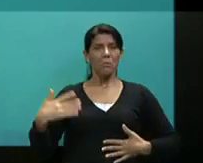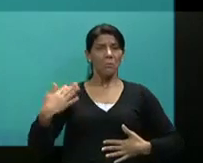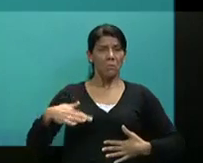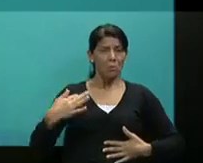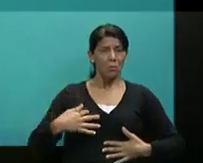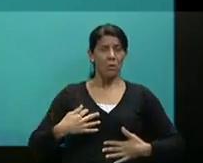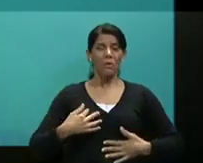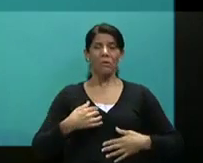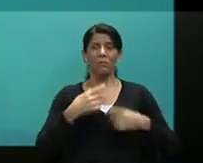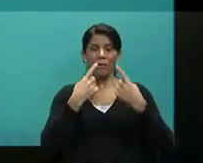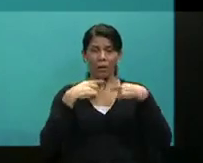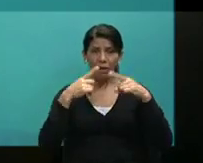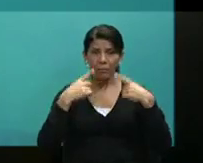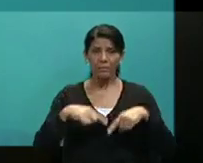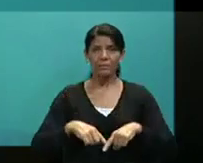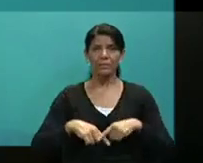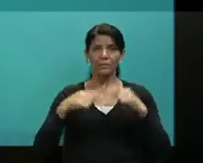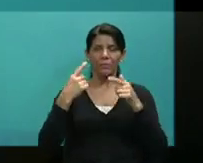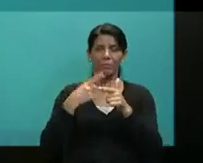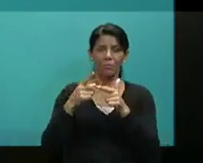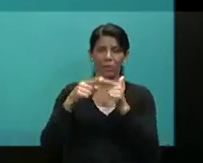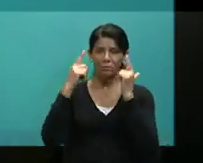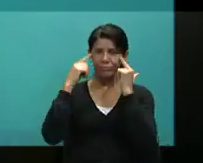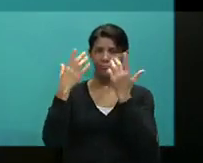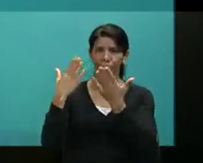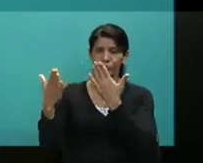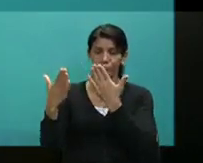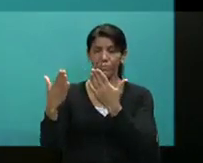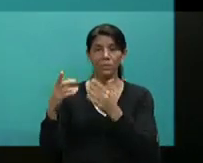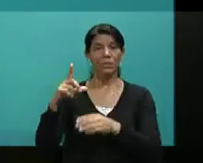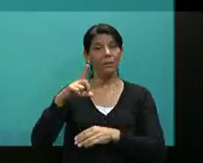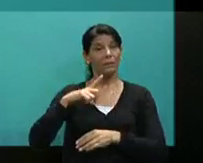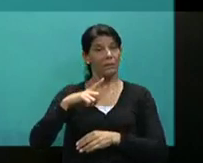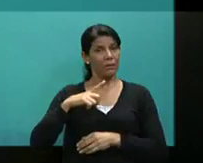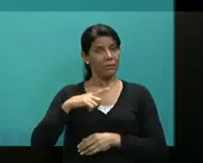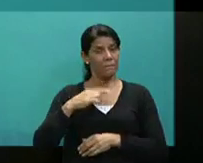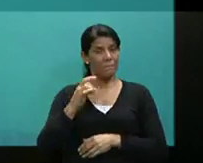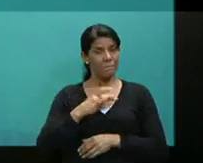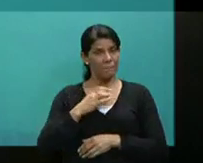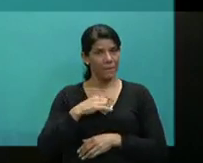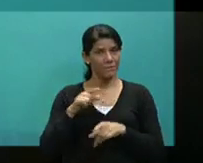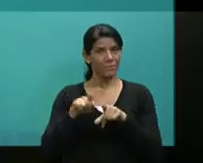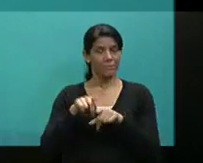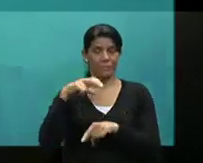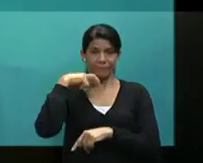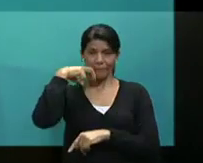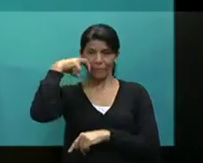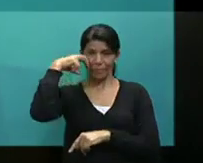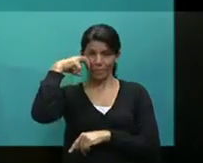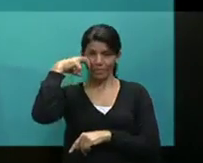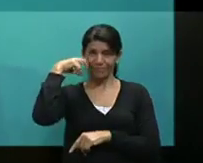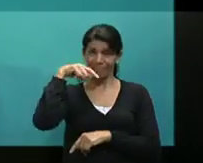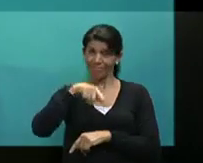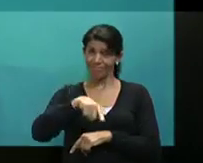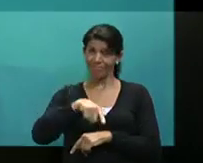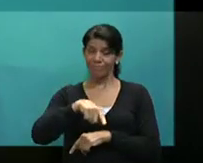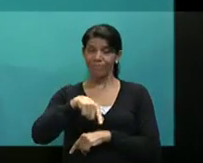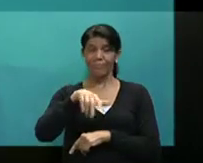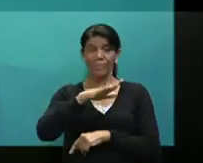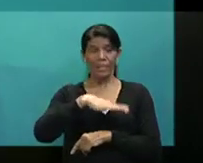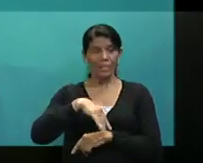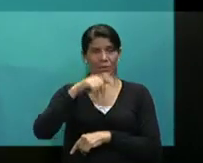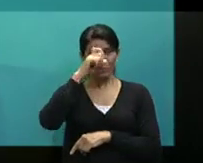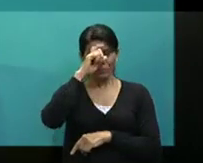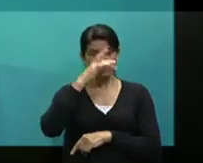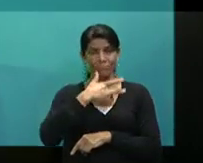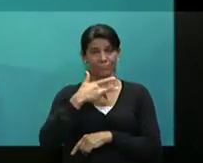mal definidas ou quadros psicossomáticos, apresentam, além de medo, vergonha. Em uma determinada unidade básica